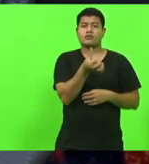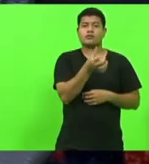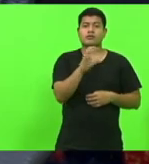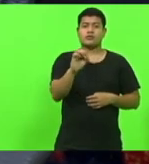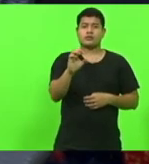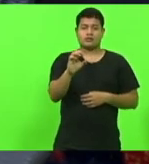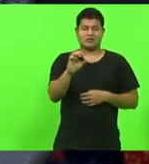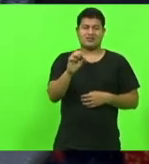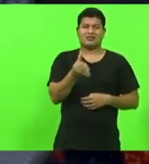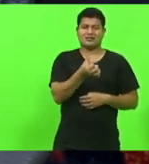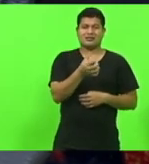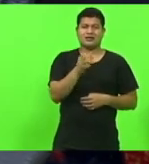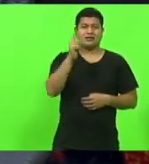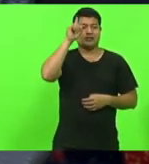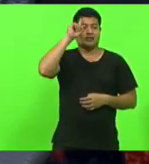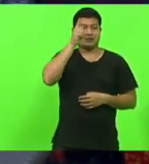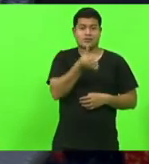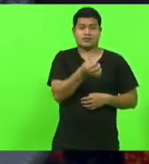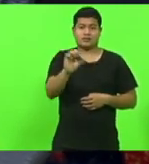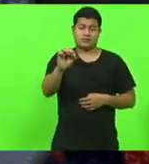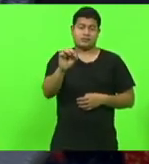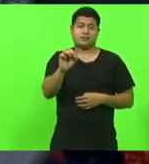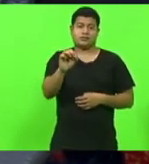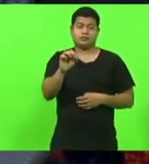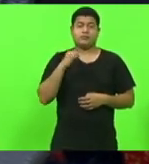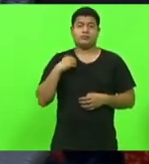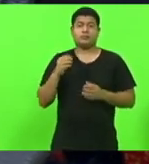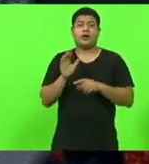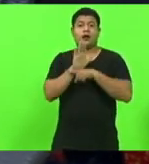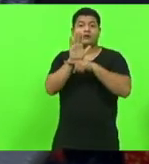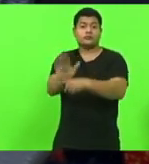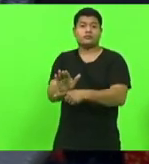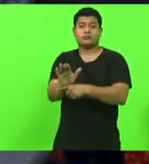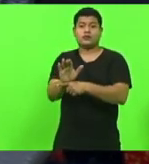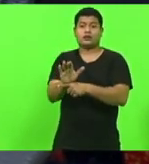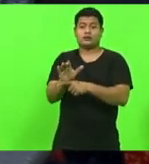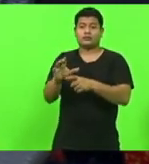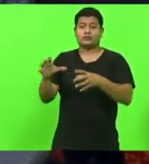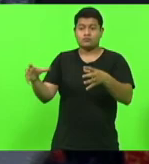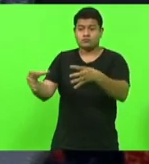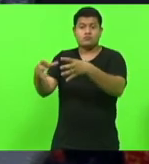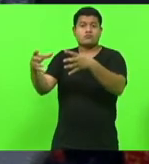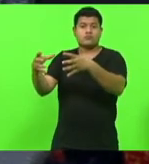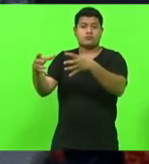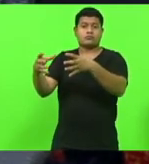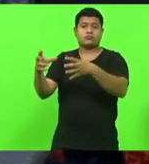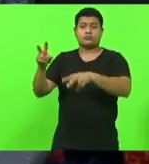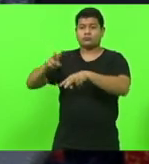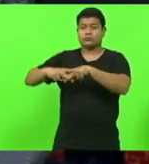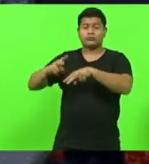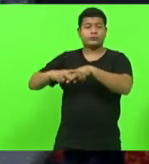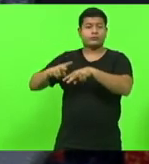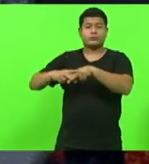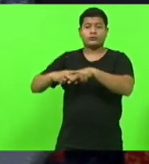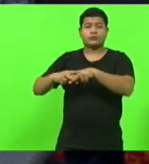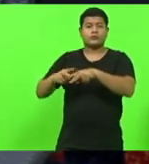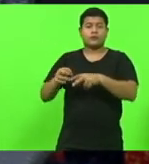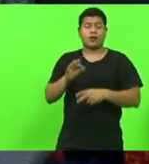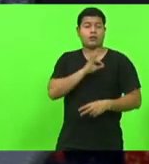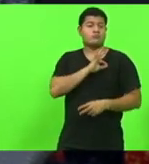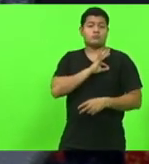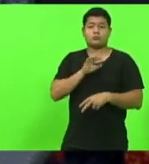auxiliar na recomposição da força da Polícia Penal. E evidente que questões